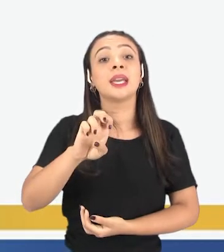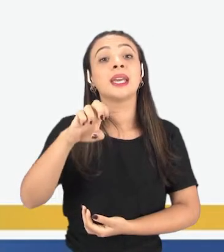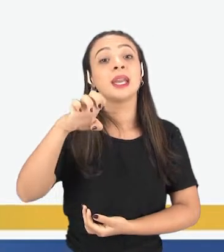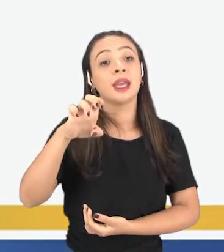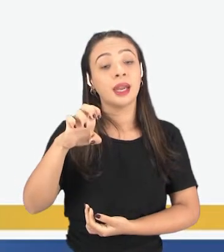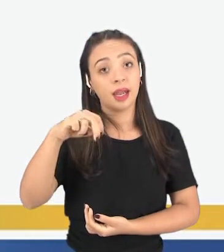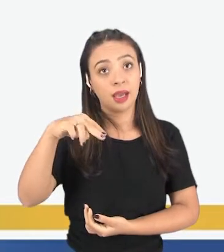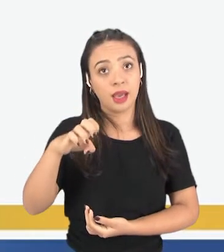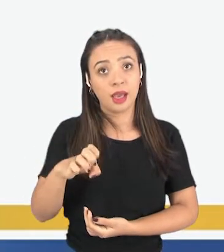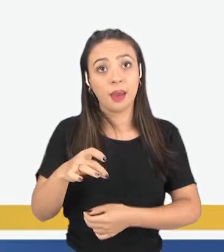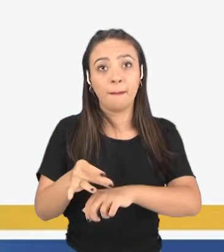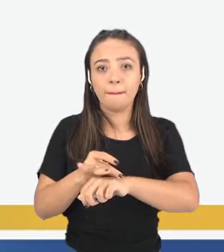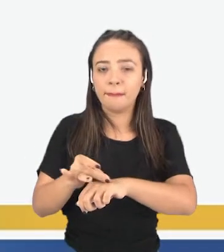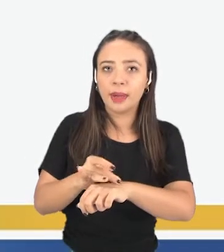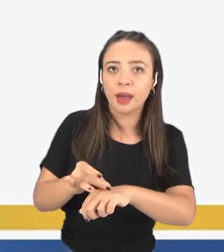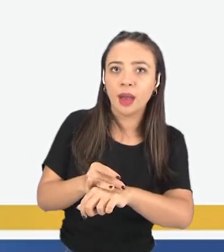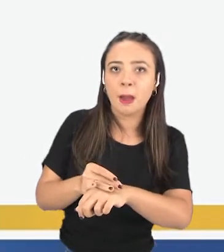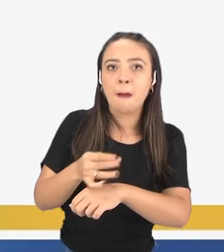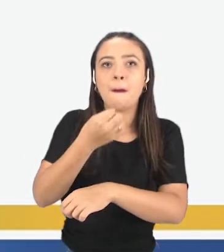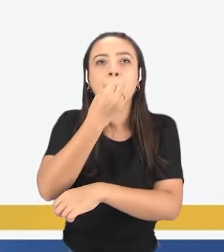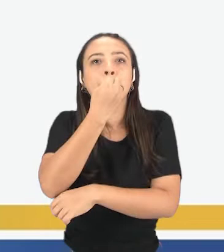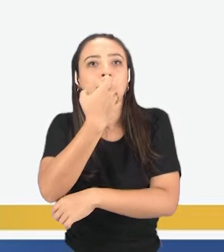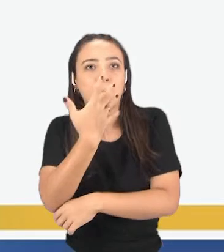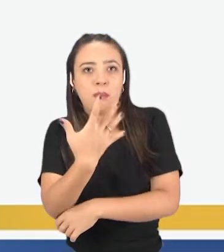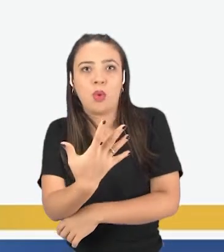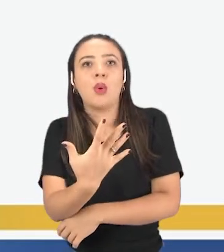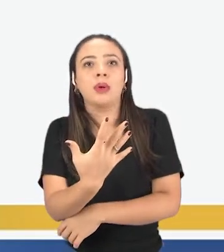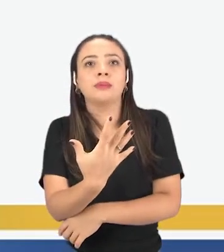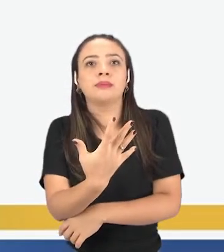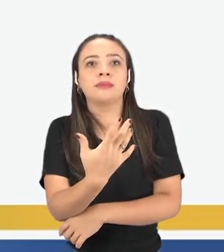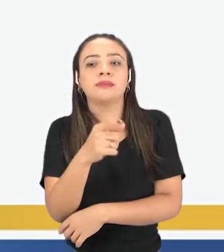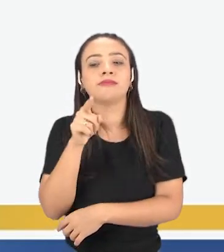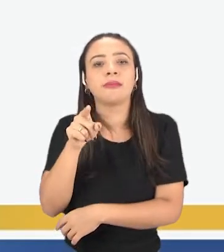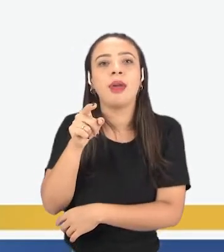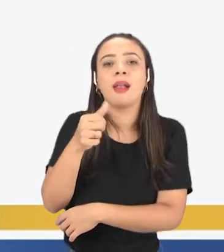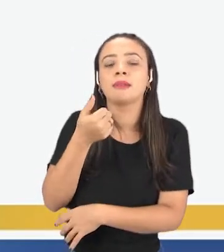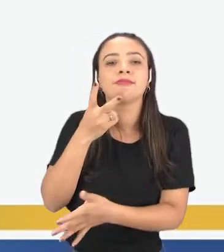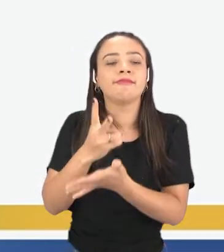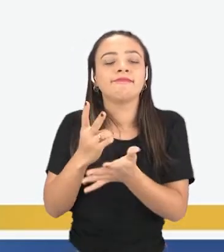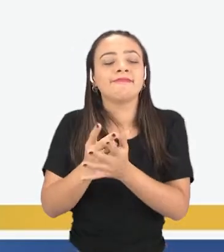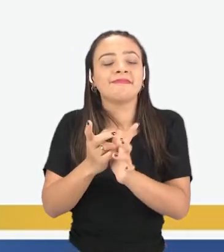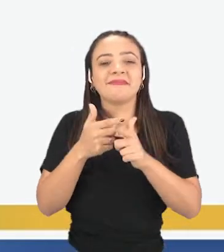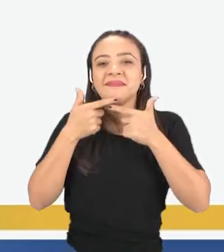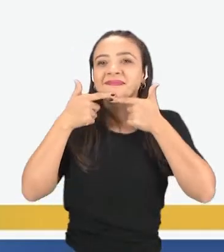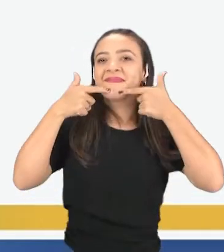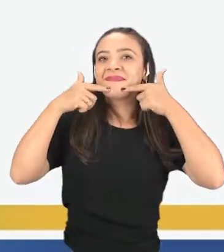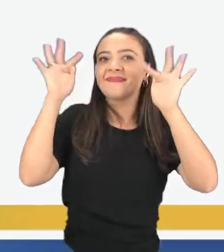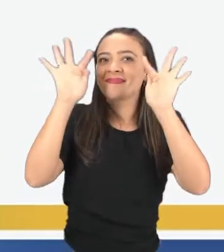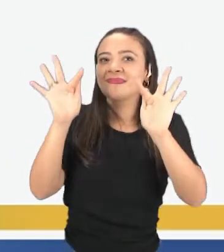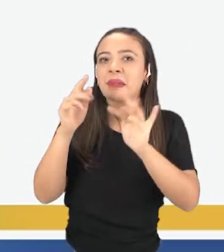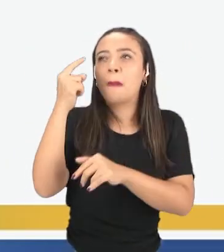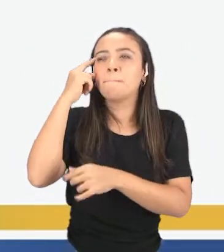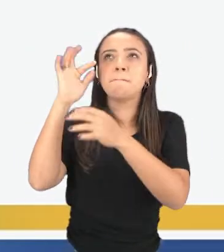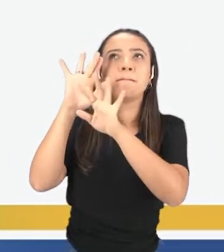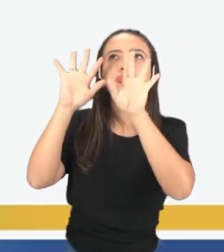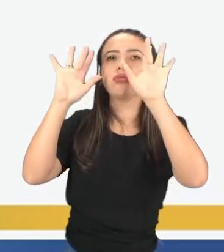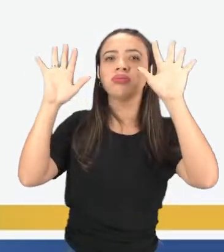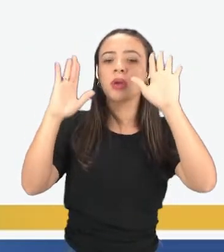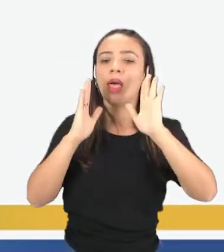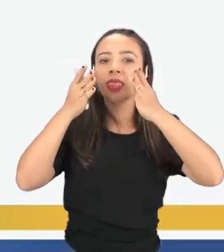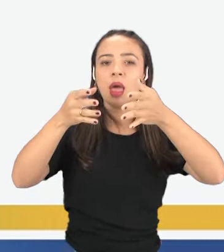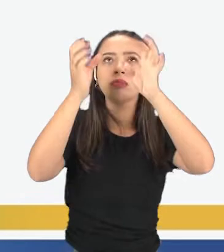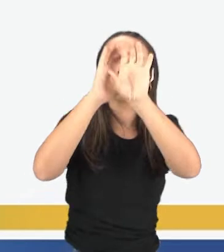negra, Irene preta, Irene boa. Irene, sempre de bom humor. Imagine Irene entrando no